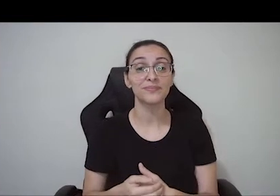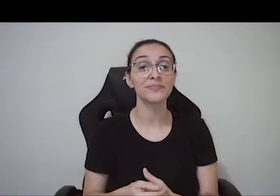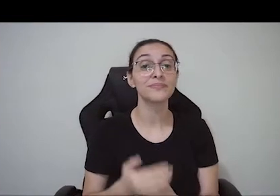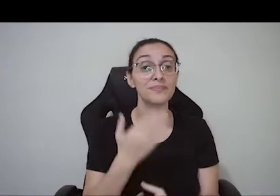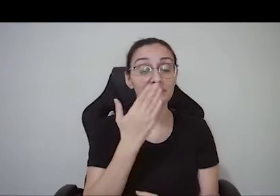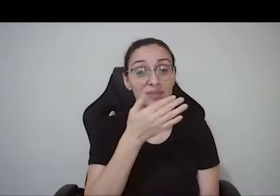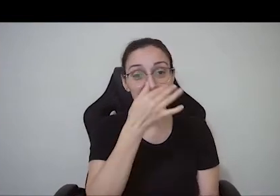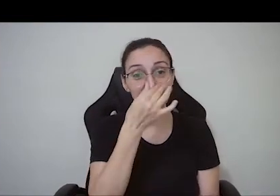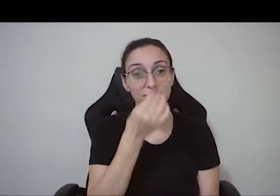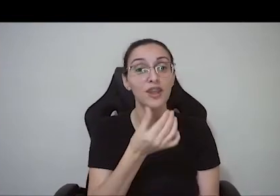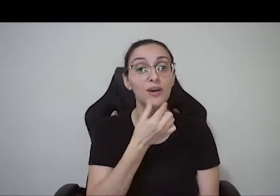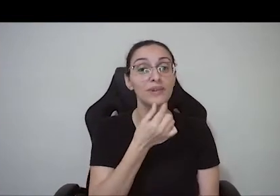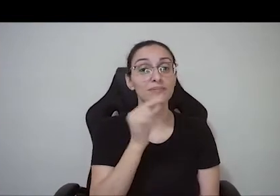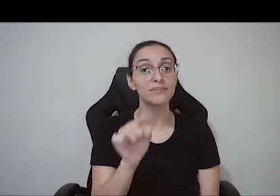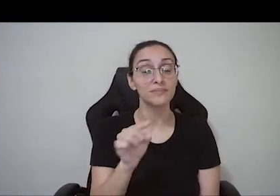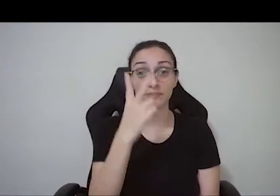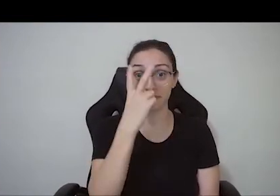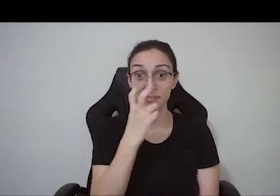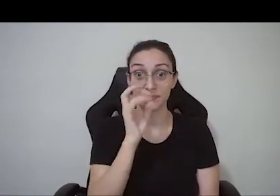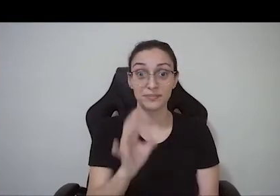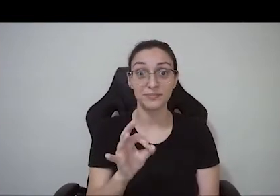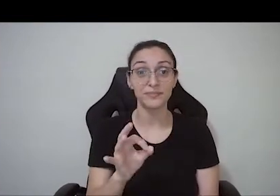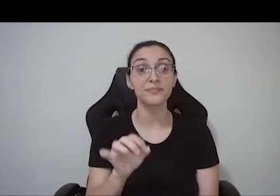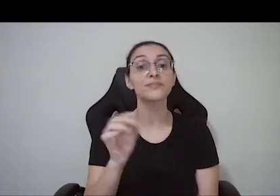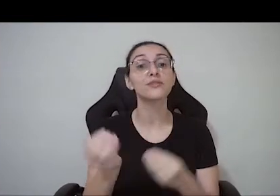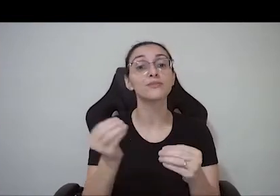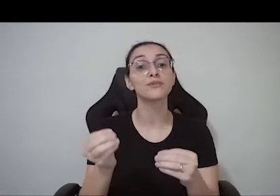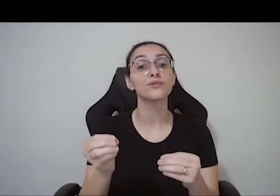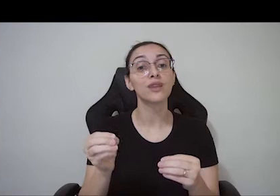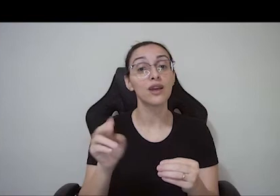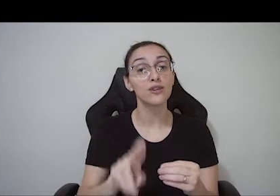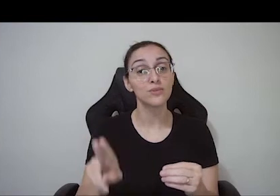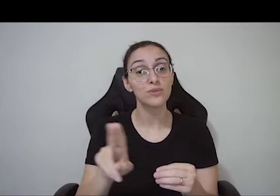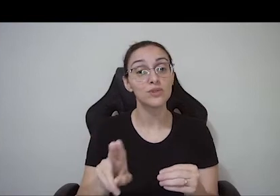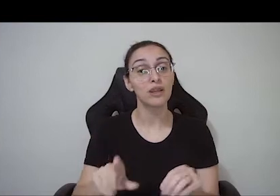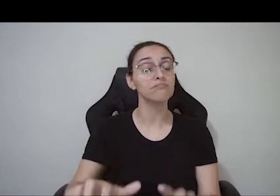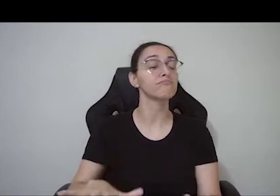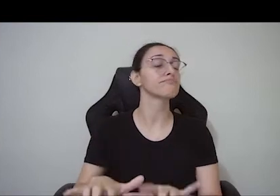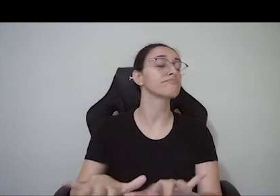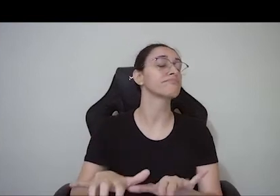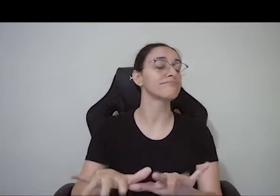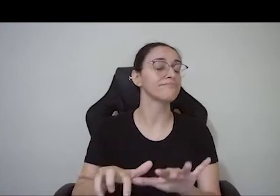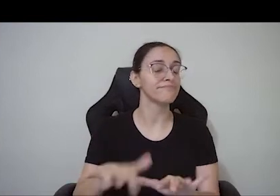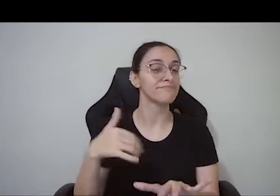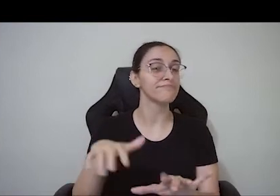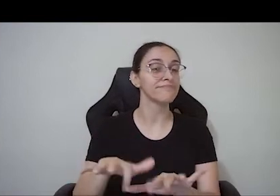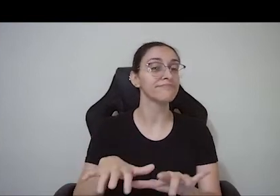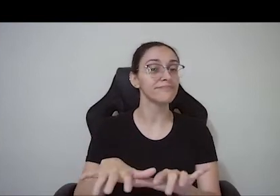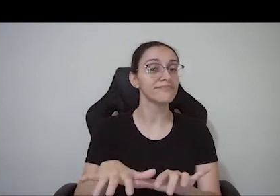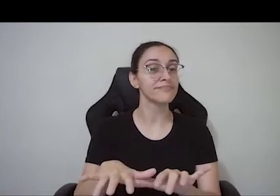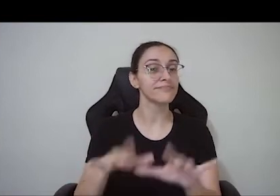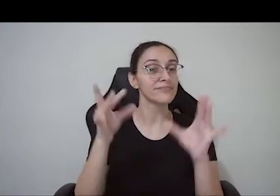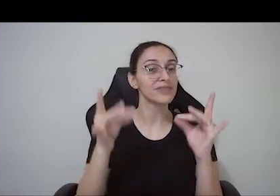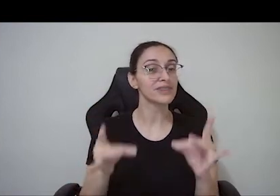frente um homem, ele é cego e ele está utilizando somente o teclado para navegação. Detalhe